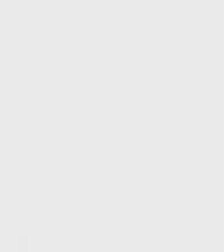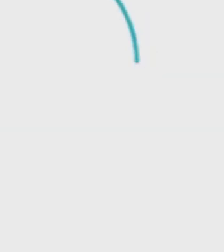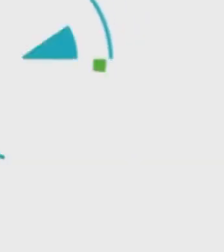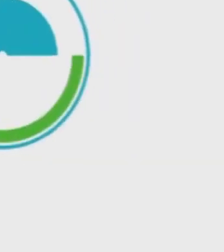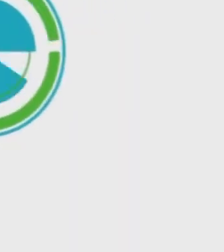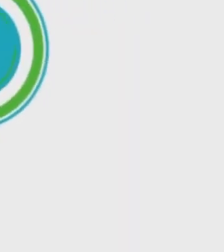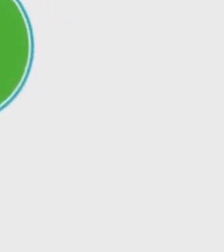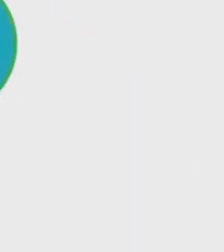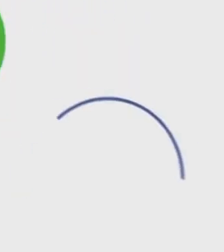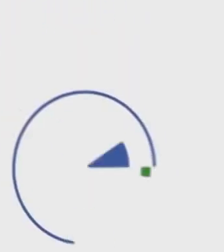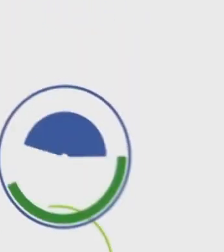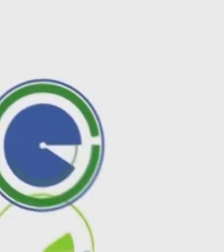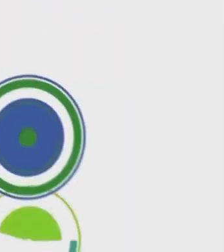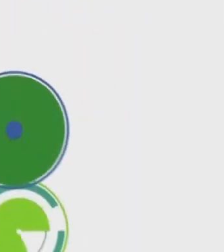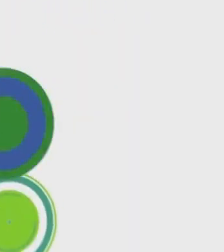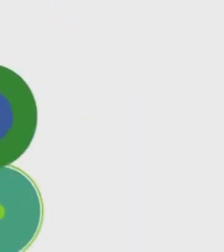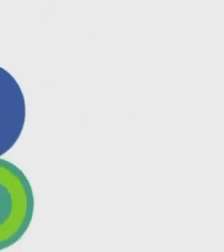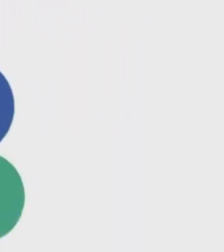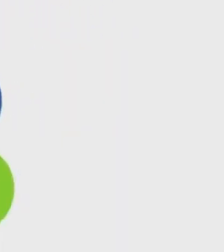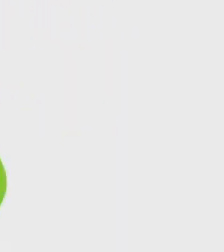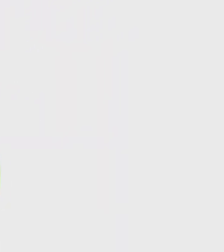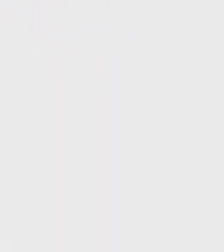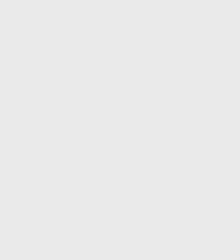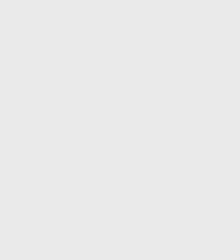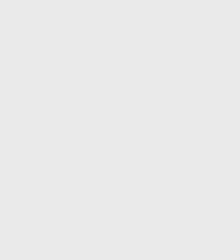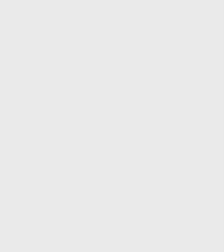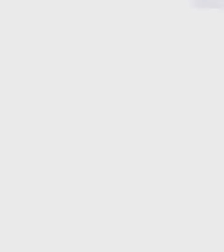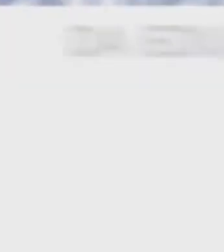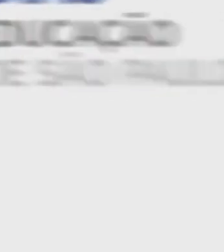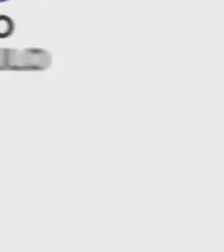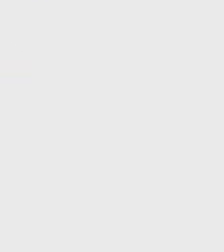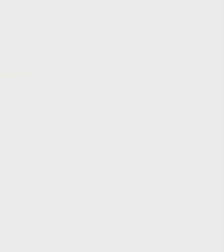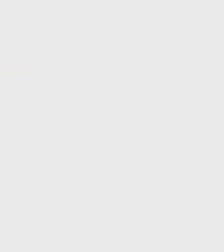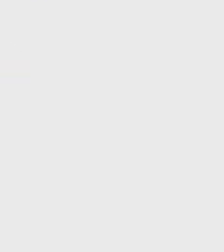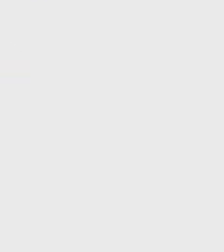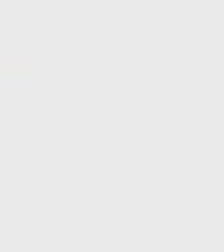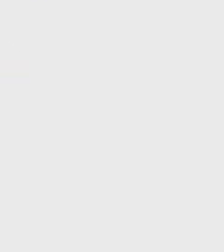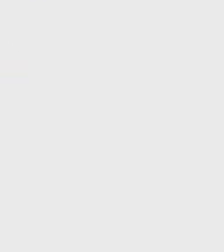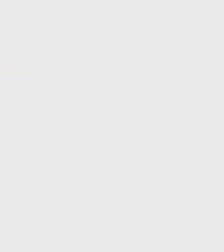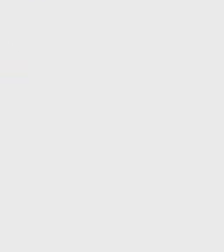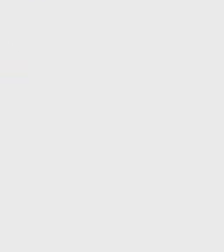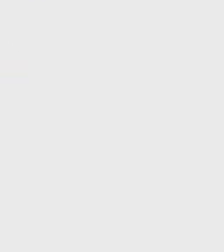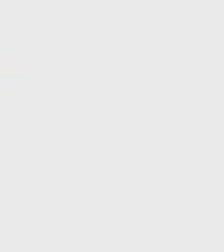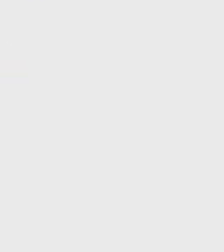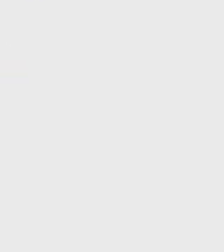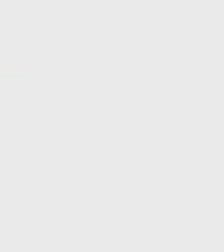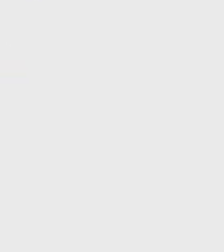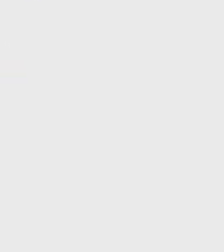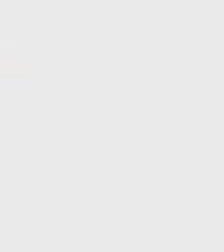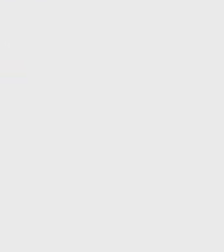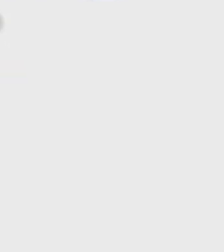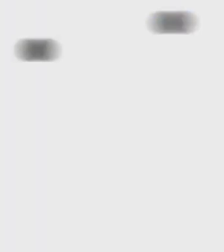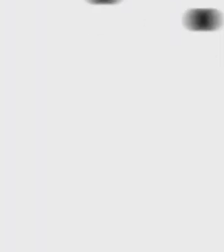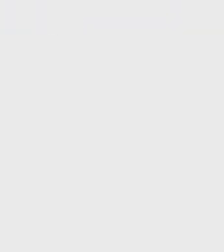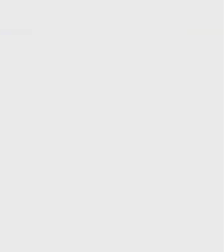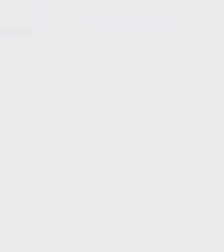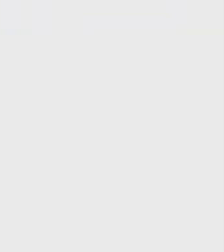Na sequência, nós temos outro programa também com tema importante, que é a doutora Valmari, psicóloga também, que vai falar um pouquinho sobre as